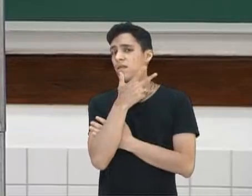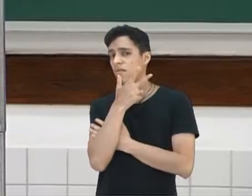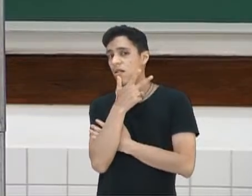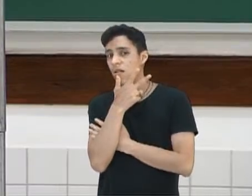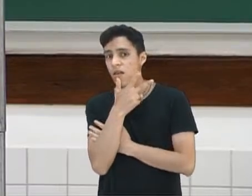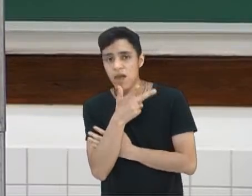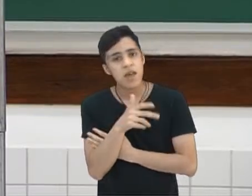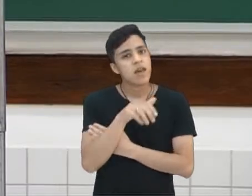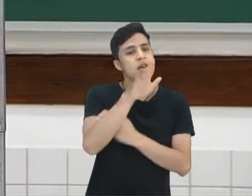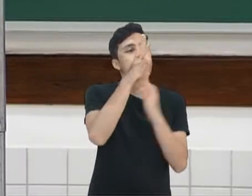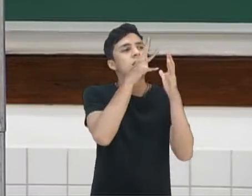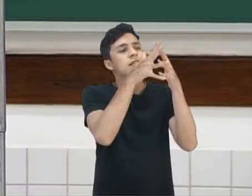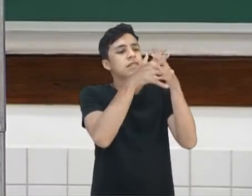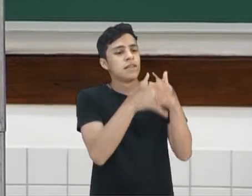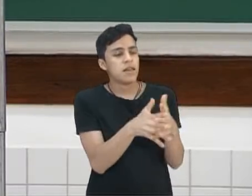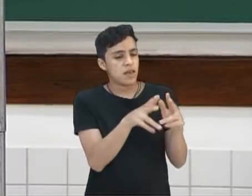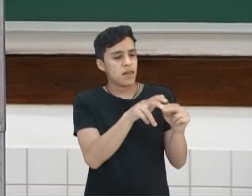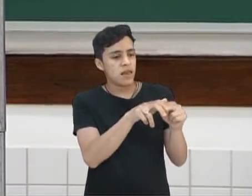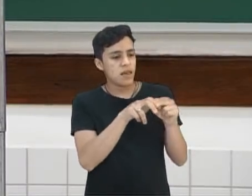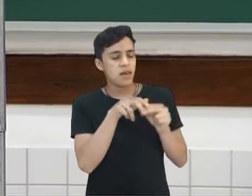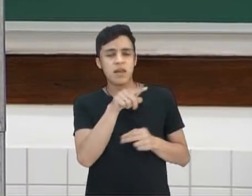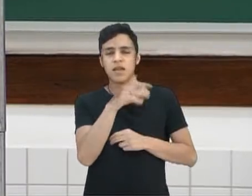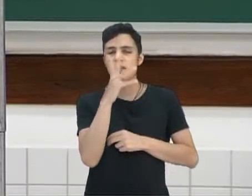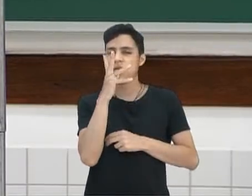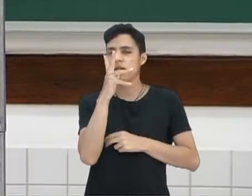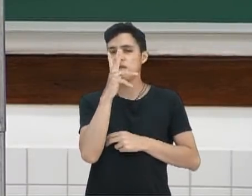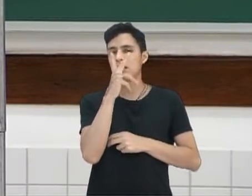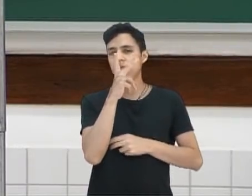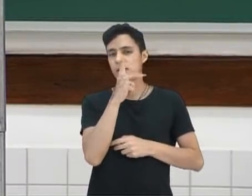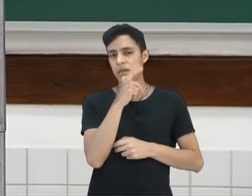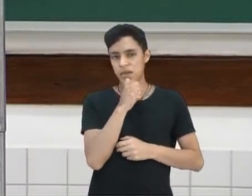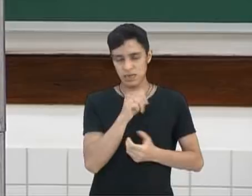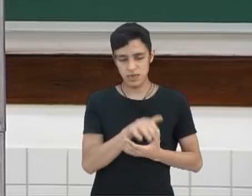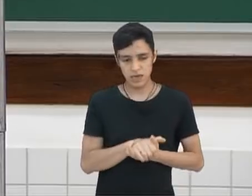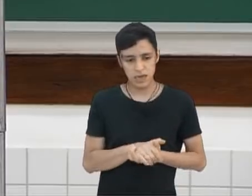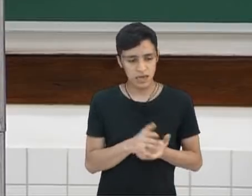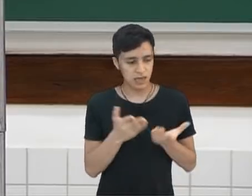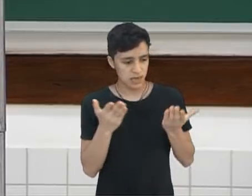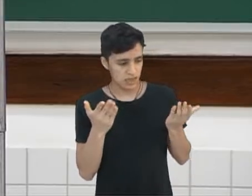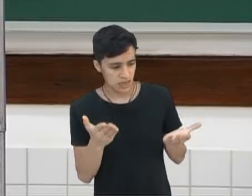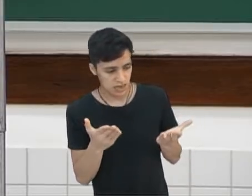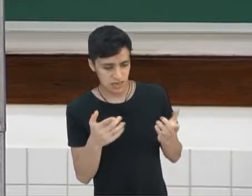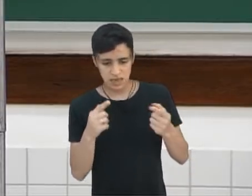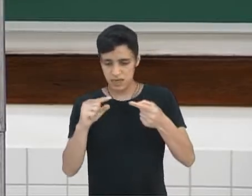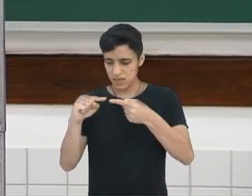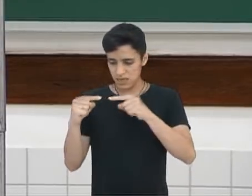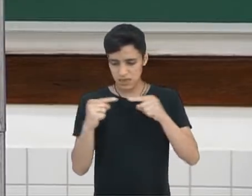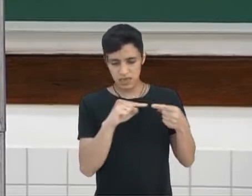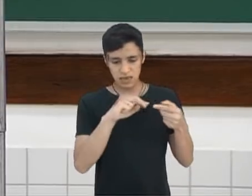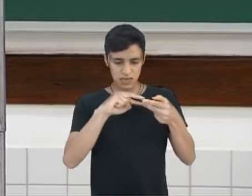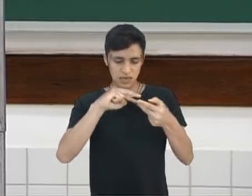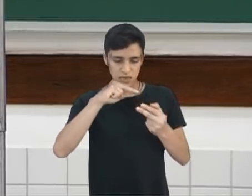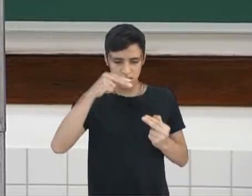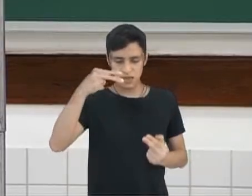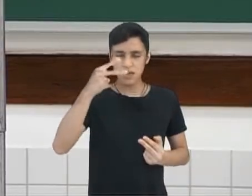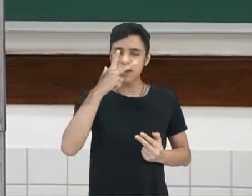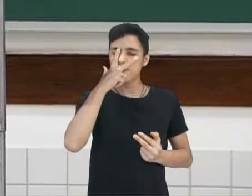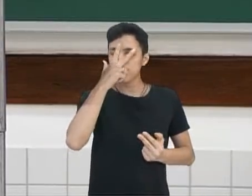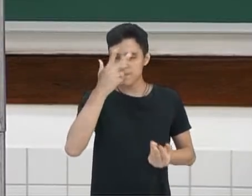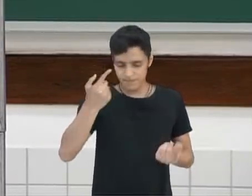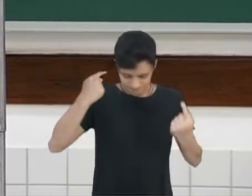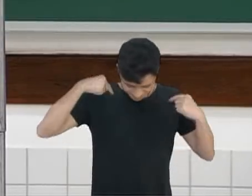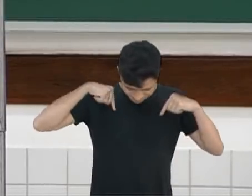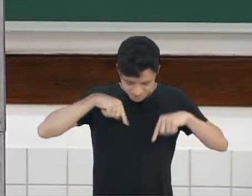mais complexo, por isso que ele demora mais, tá? Então, essa combinação genética é que nos torna, né,